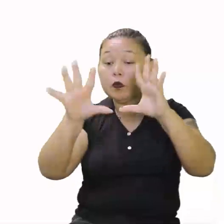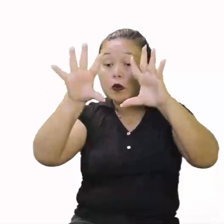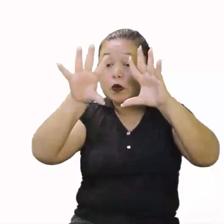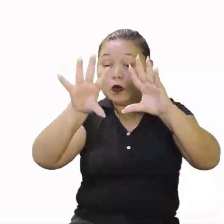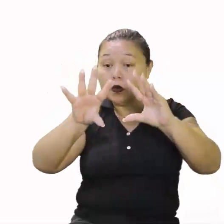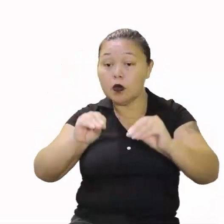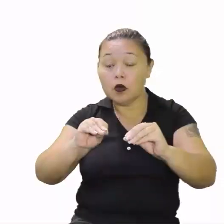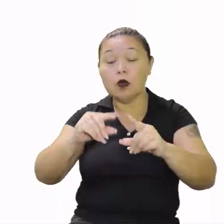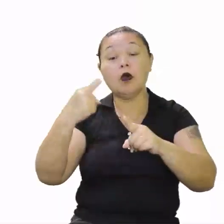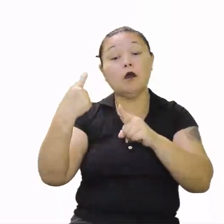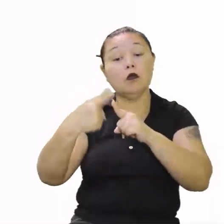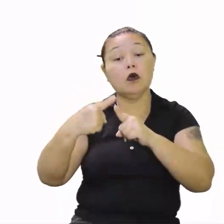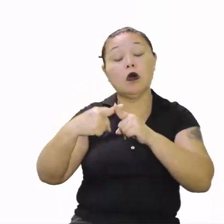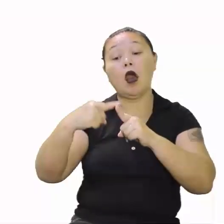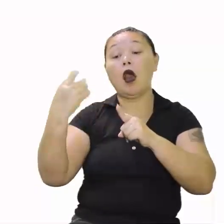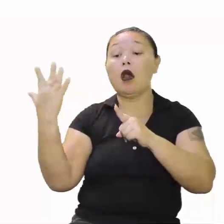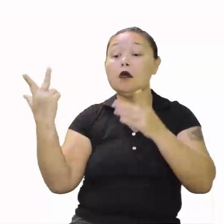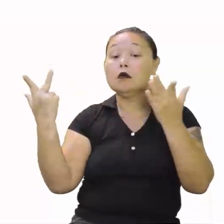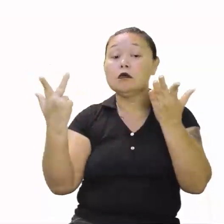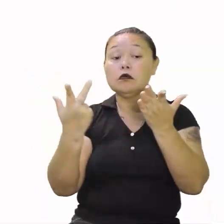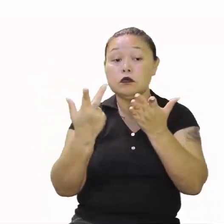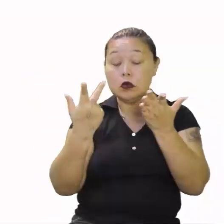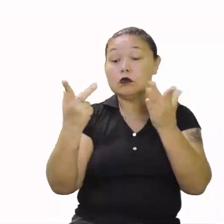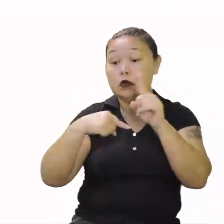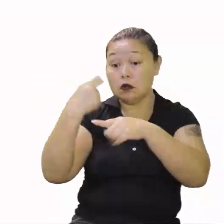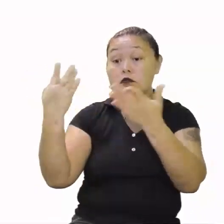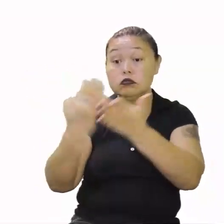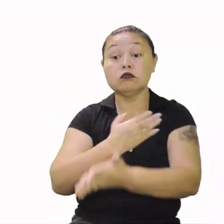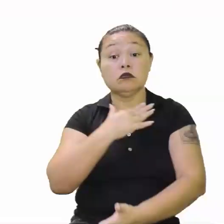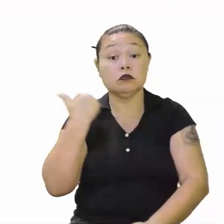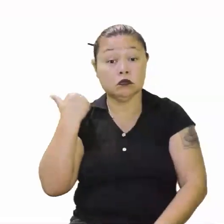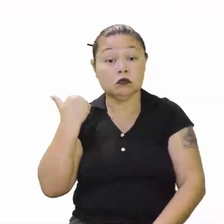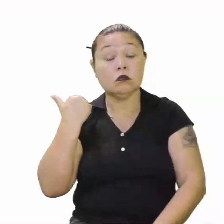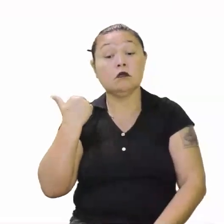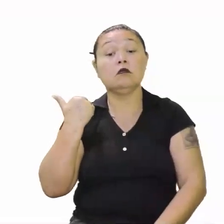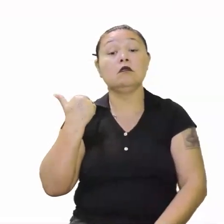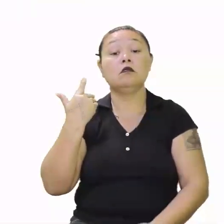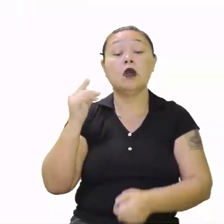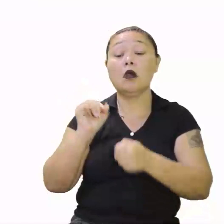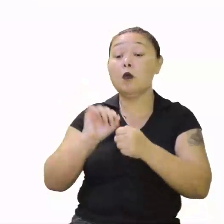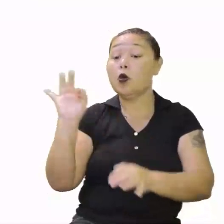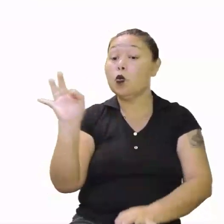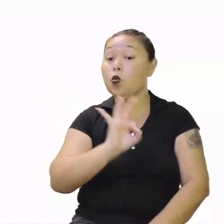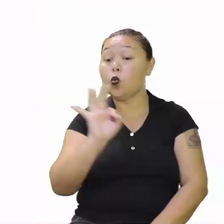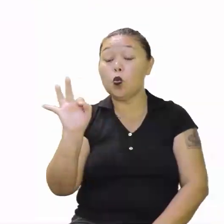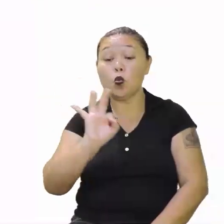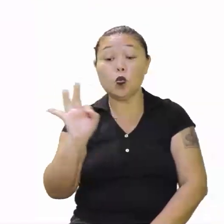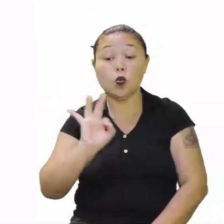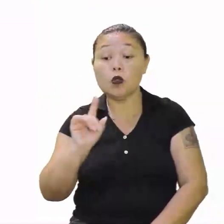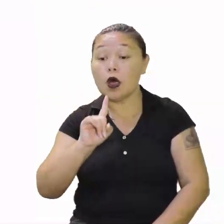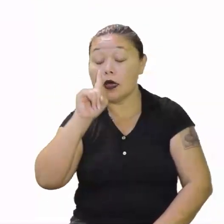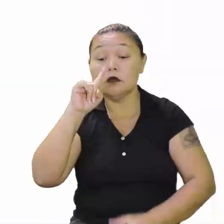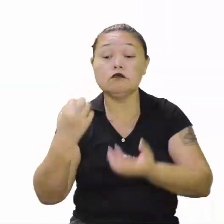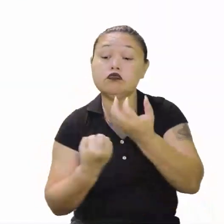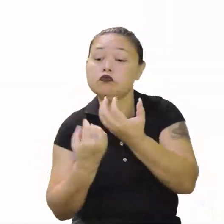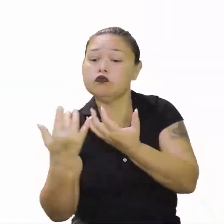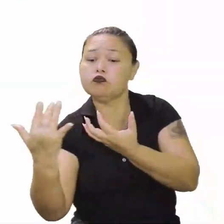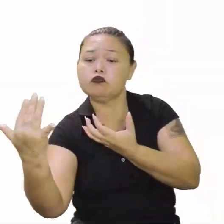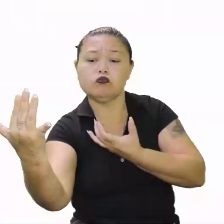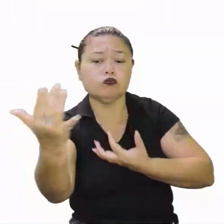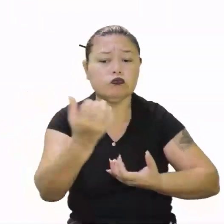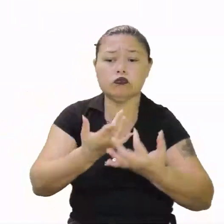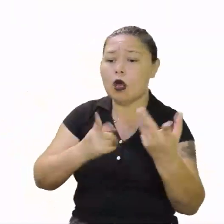o que poderia levá-las a óbito, mesmo sem a ocorrência de incêndio.